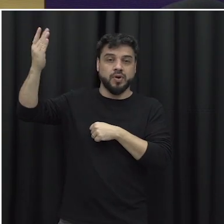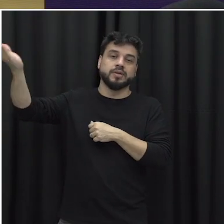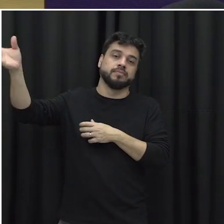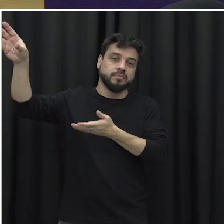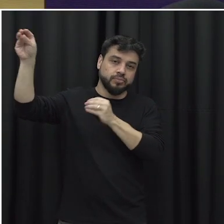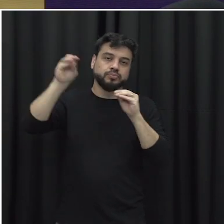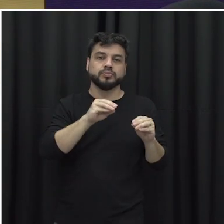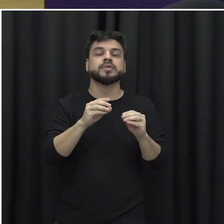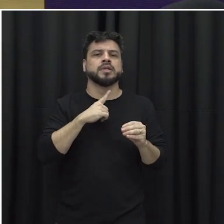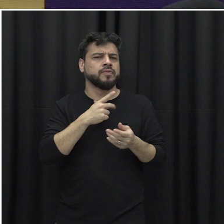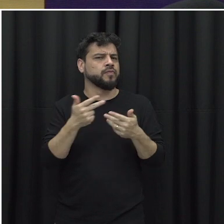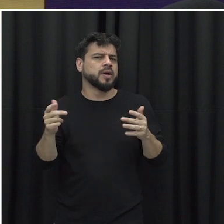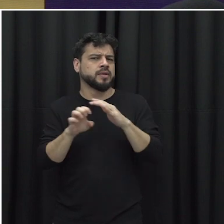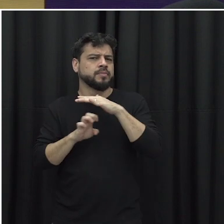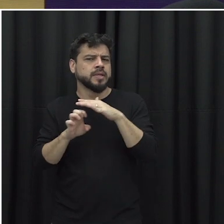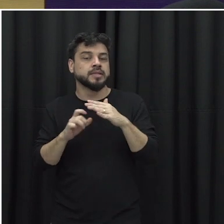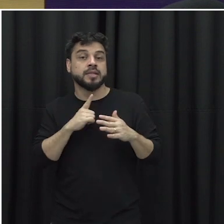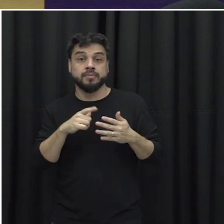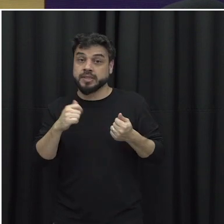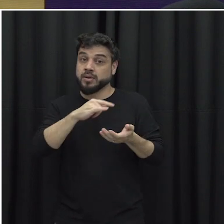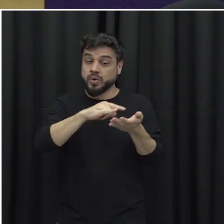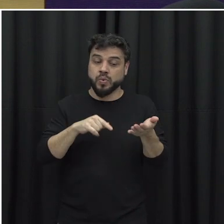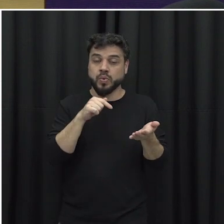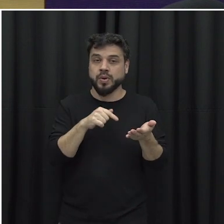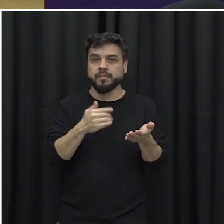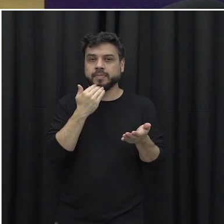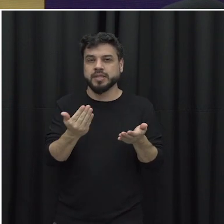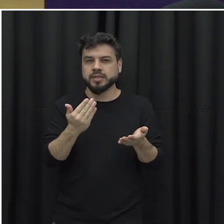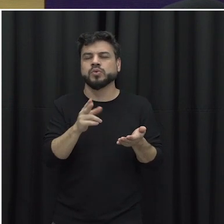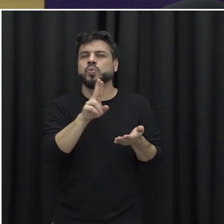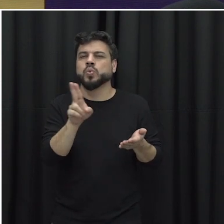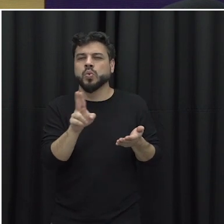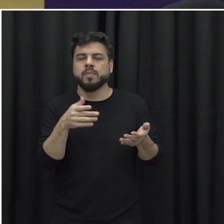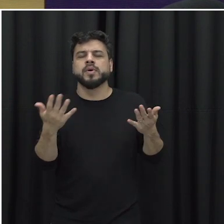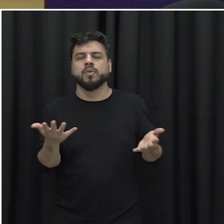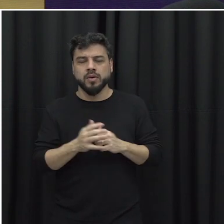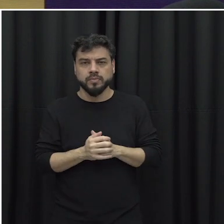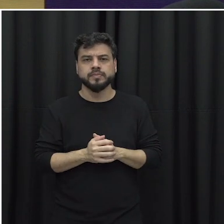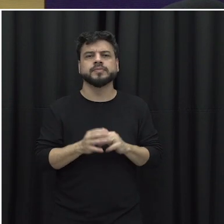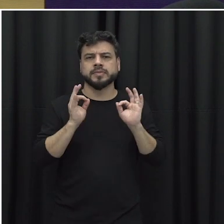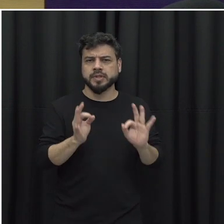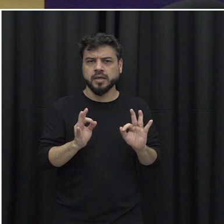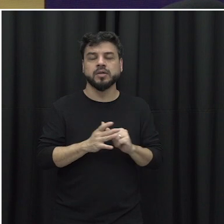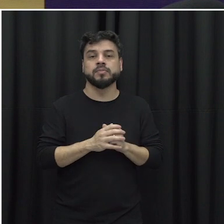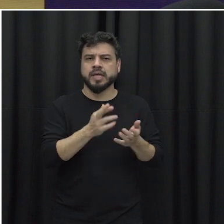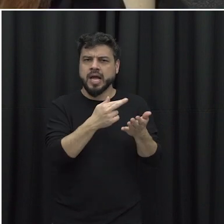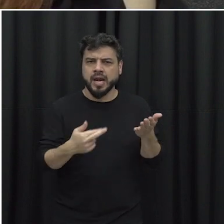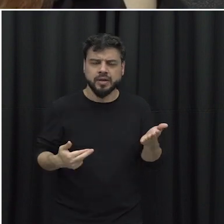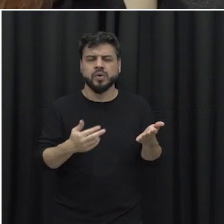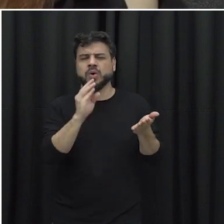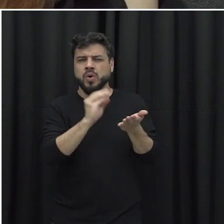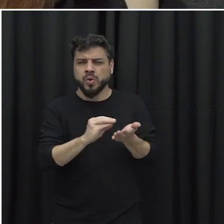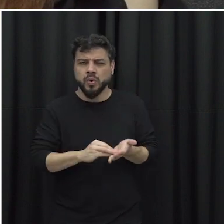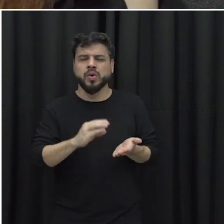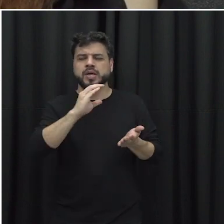ter a receita com o nome da medicação, tudo, e o relatório com o CID da doença até